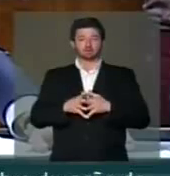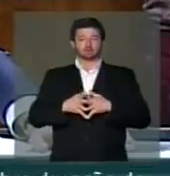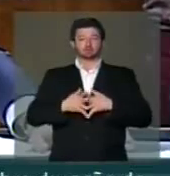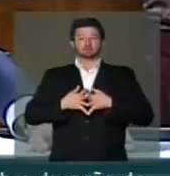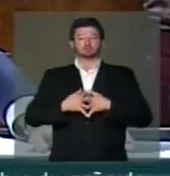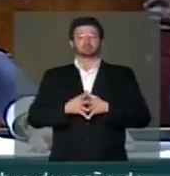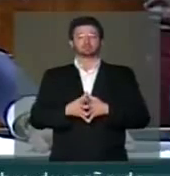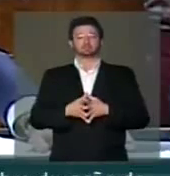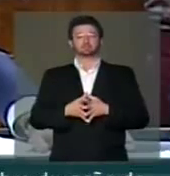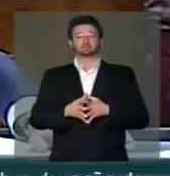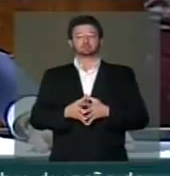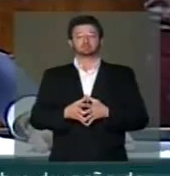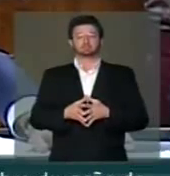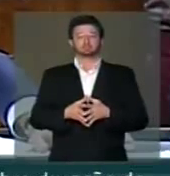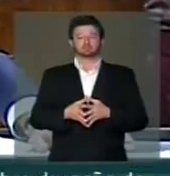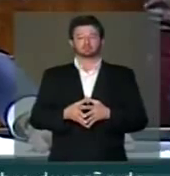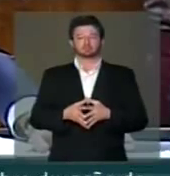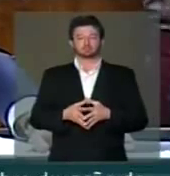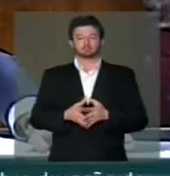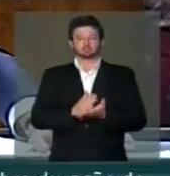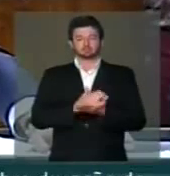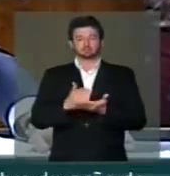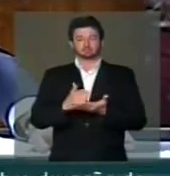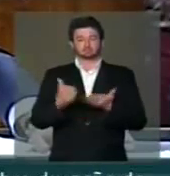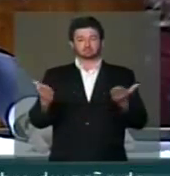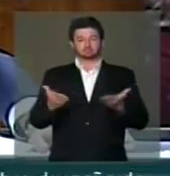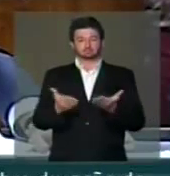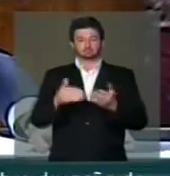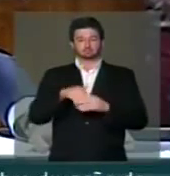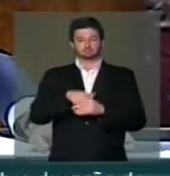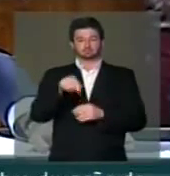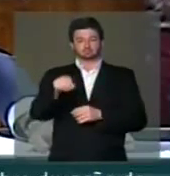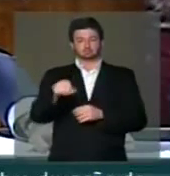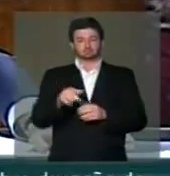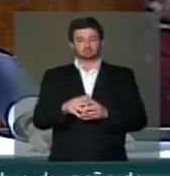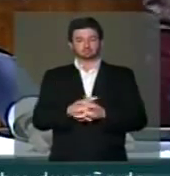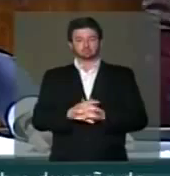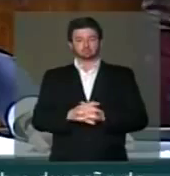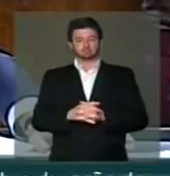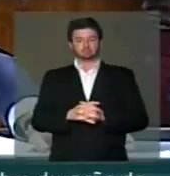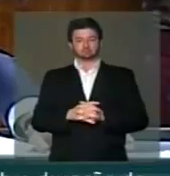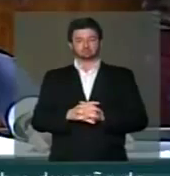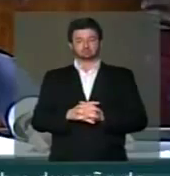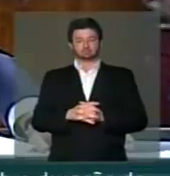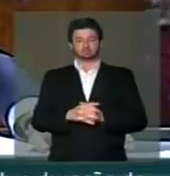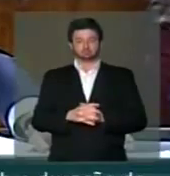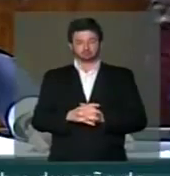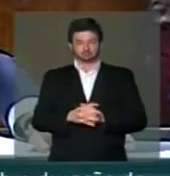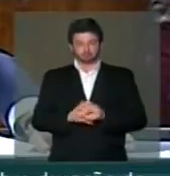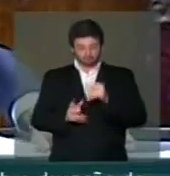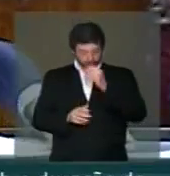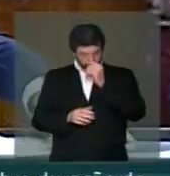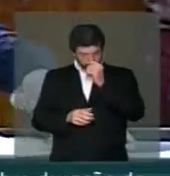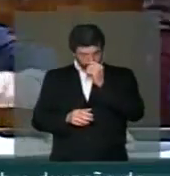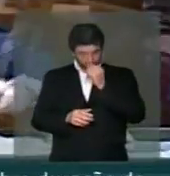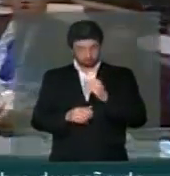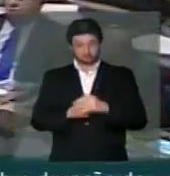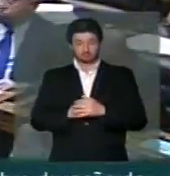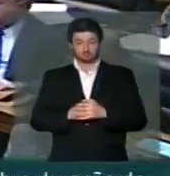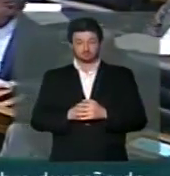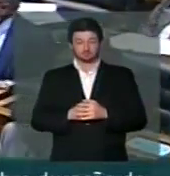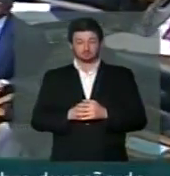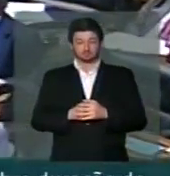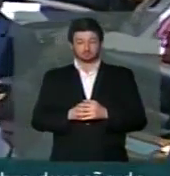Dê início à votação pelo sistema eletrônico. Está iniciada a votação. Senhor presidente,